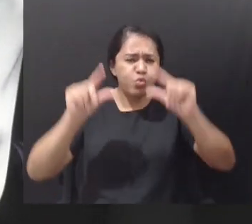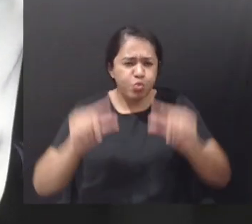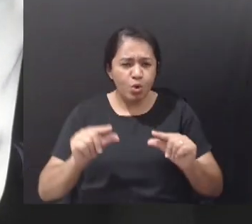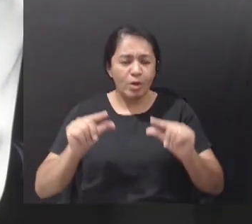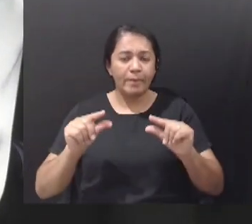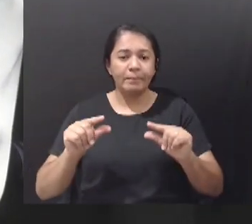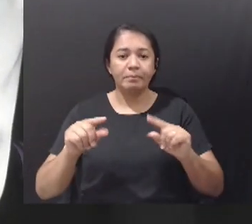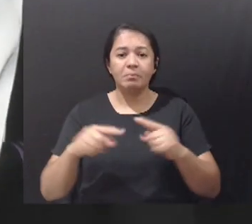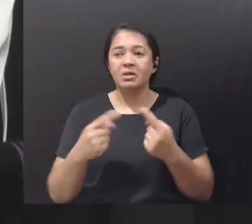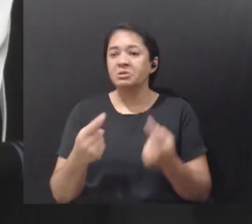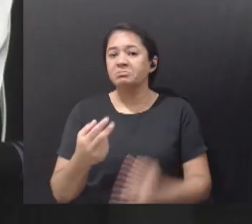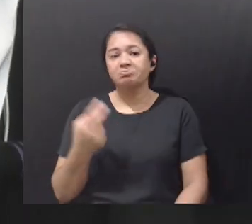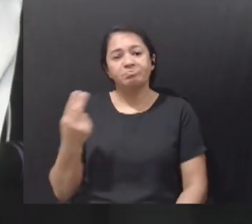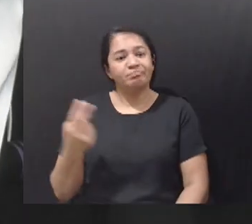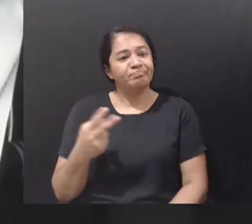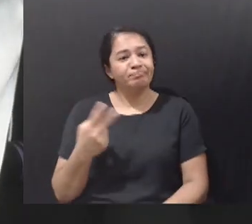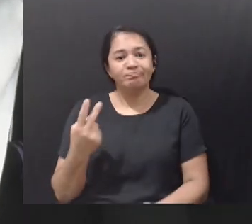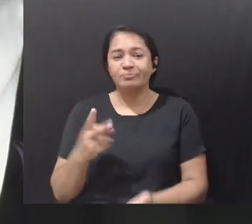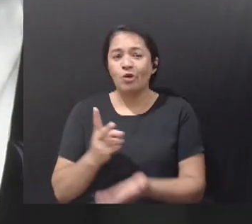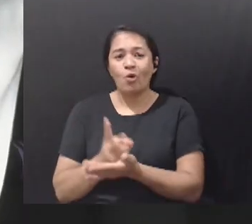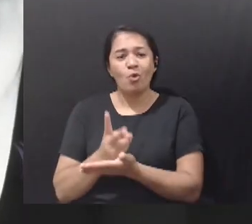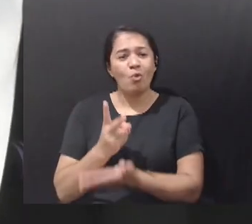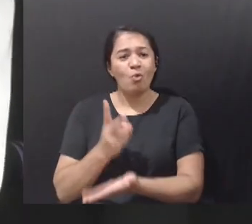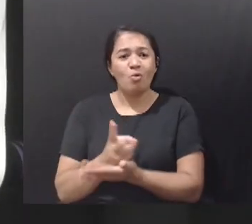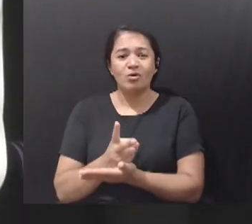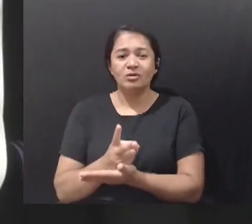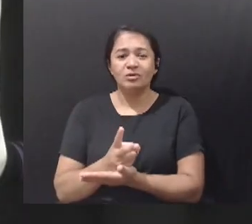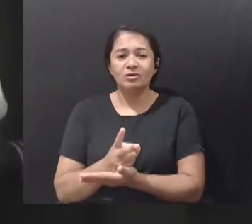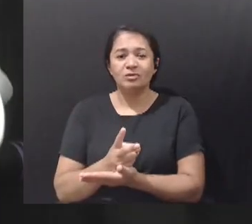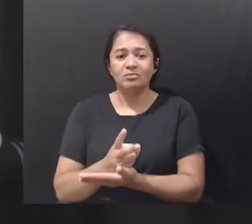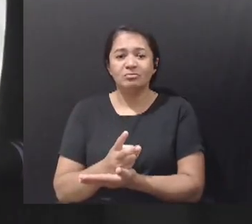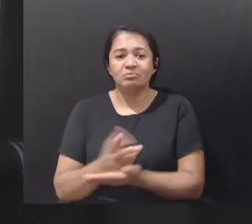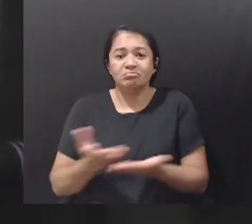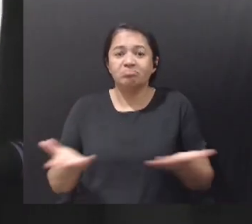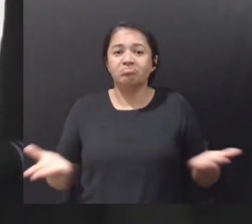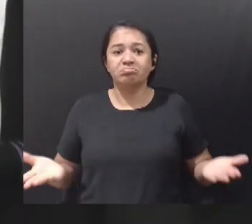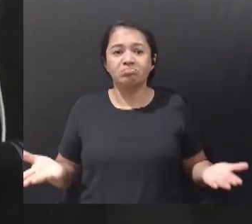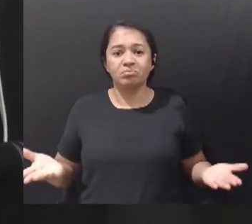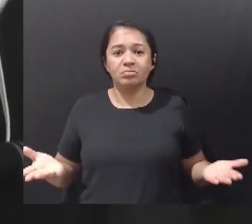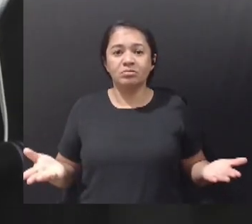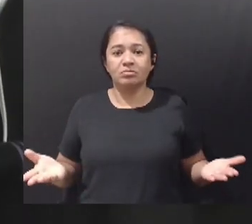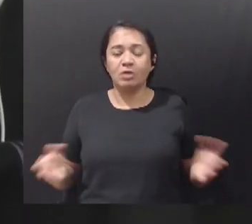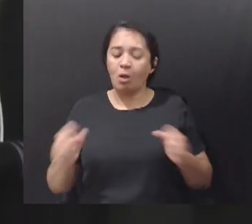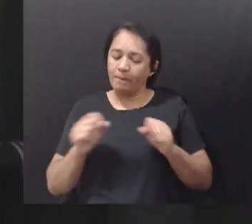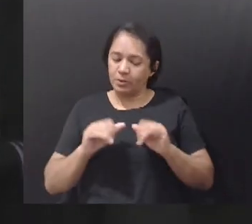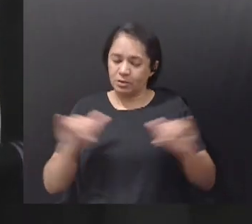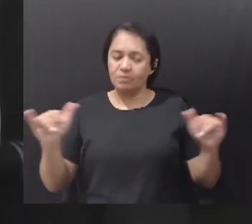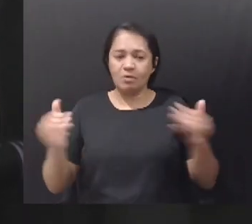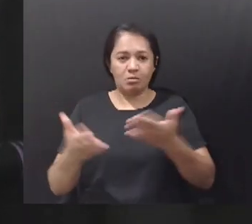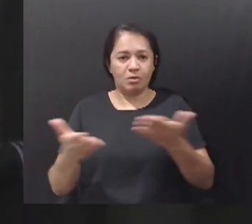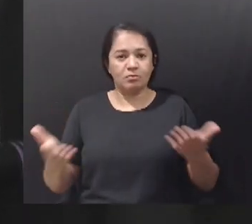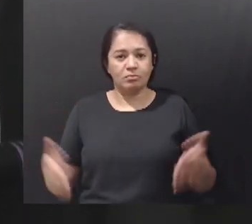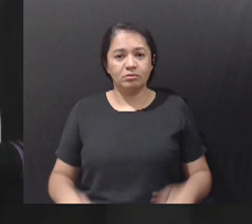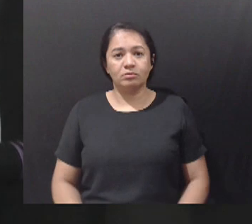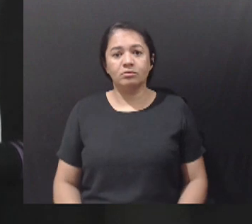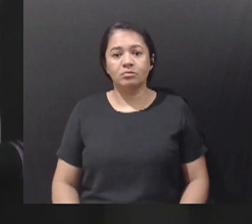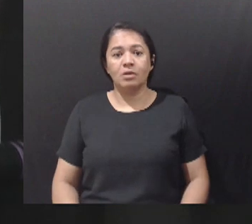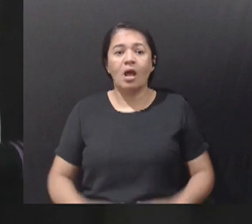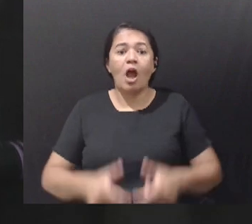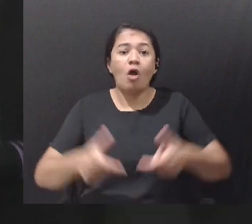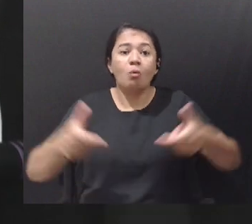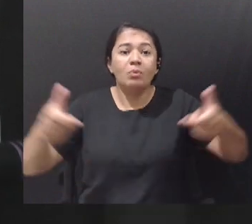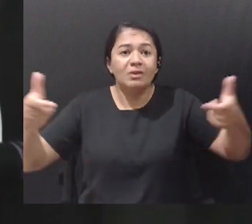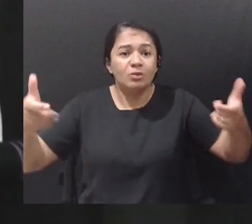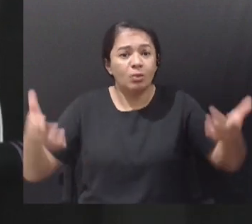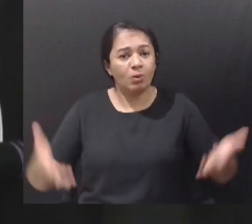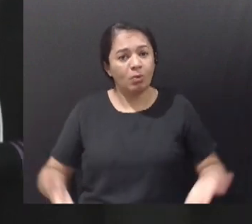é verdade. Não é verdade. Não só não minimizou, se eu posso dizer aqui para você que está nos assistindo, aumentou. Parece que aumentou, né?